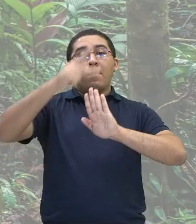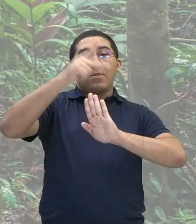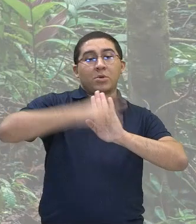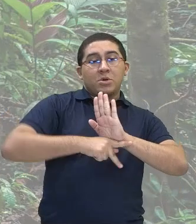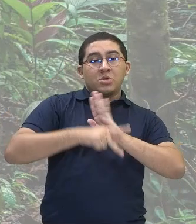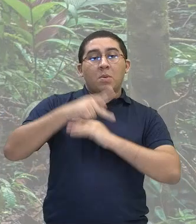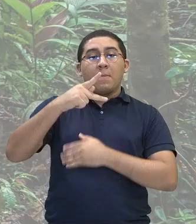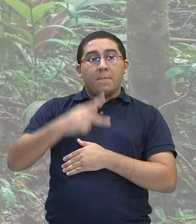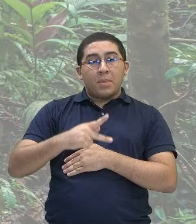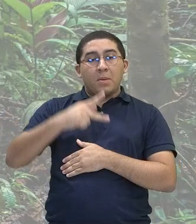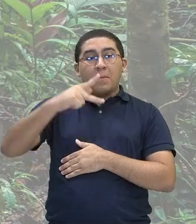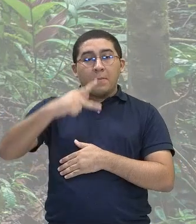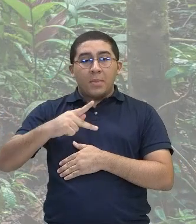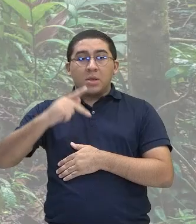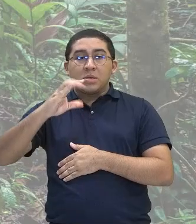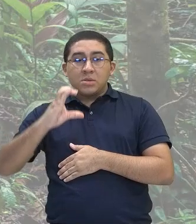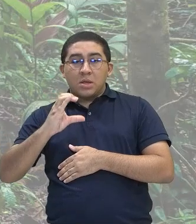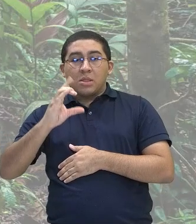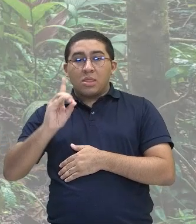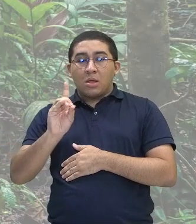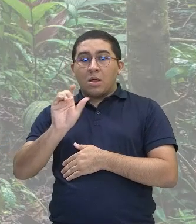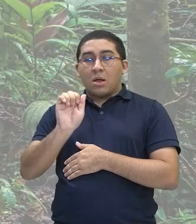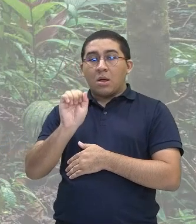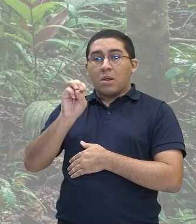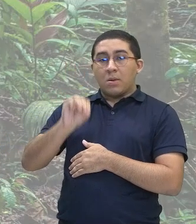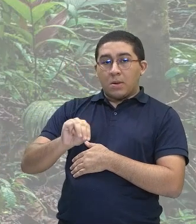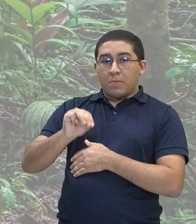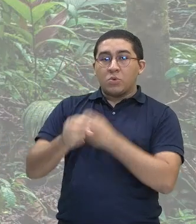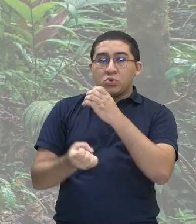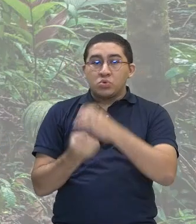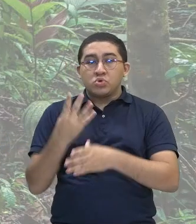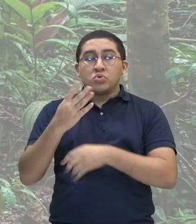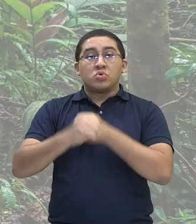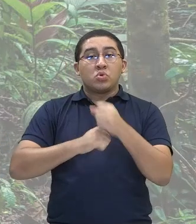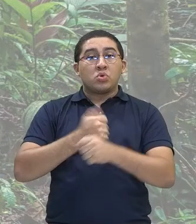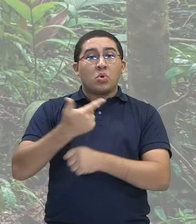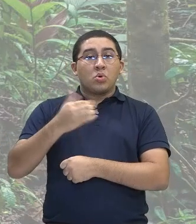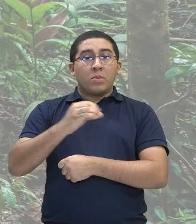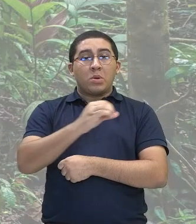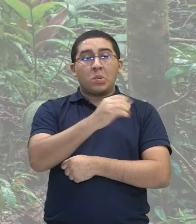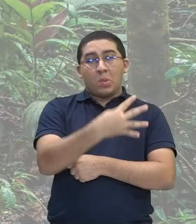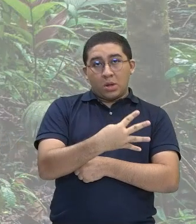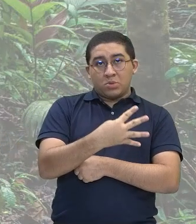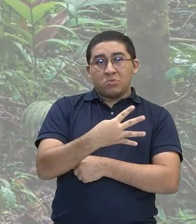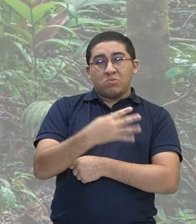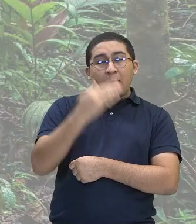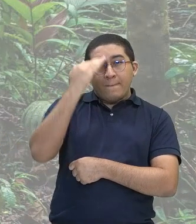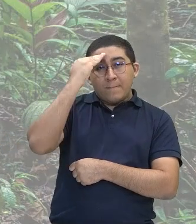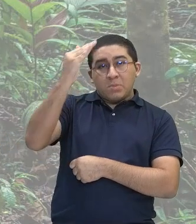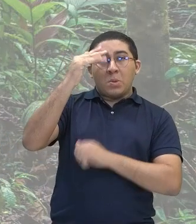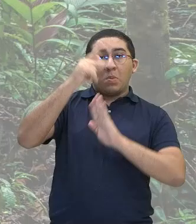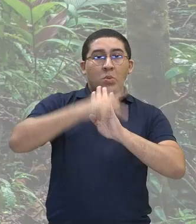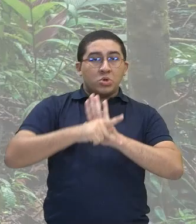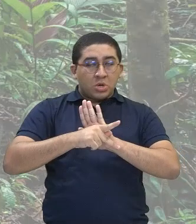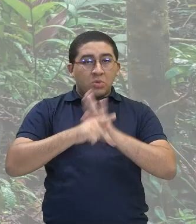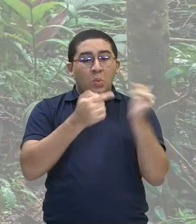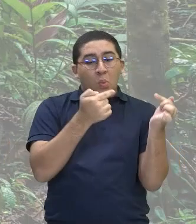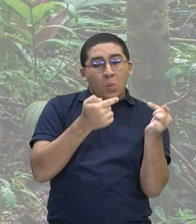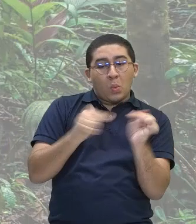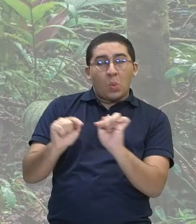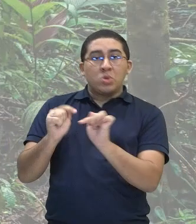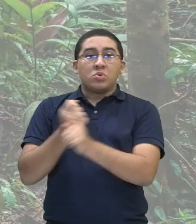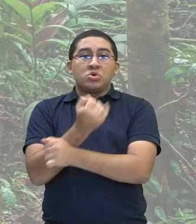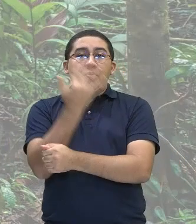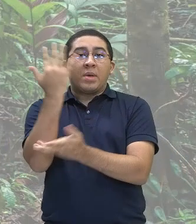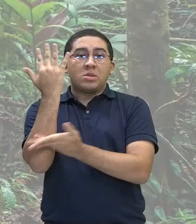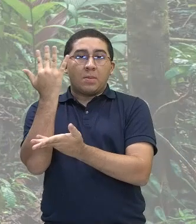PPC-DAN, que foi criado em 2004, né, que ele era o maior programa contra o desmatamento ilegal, responsável